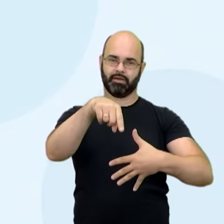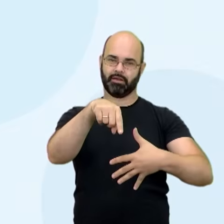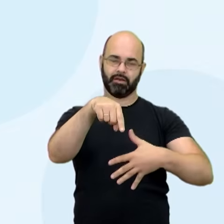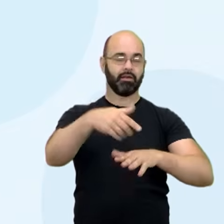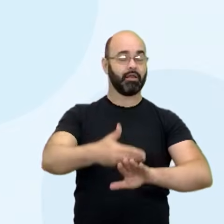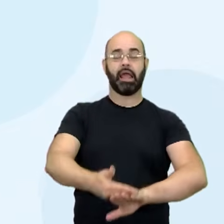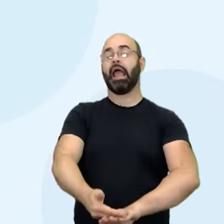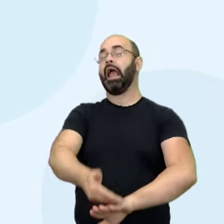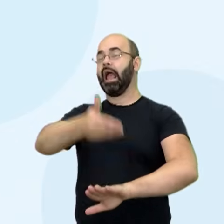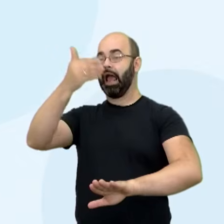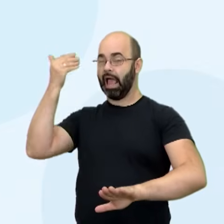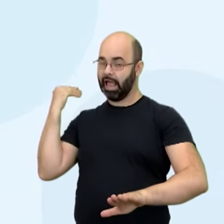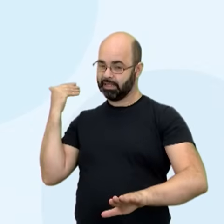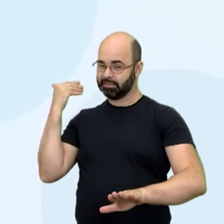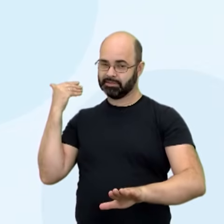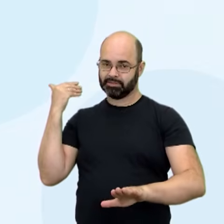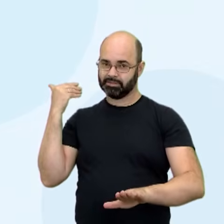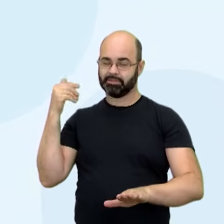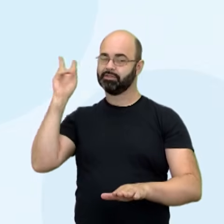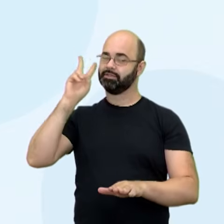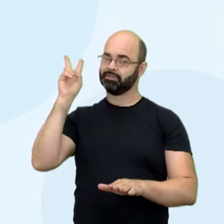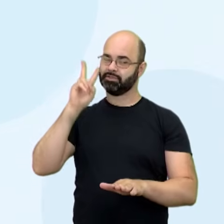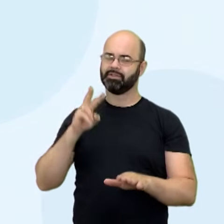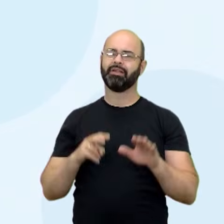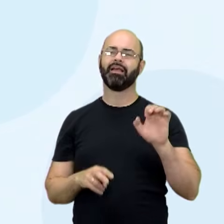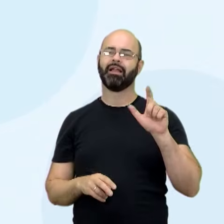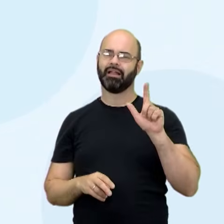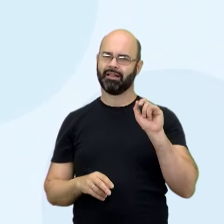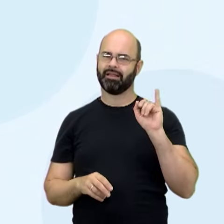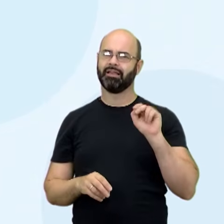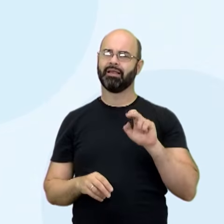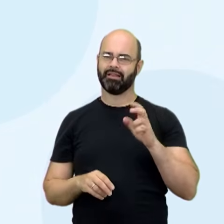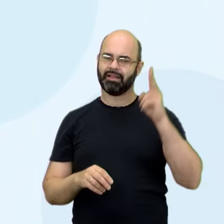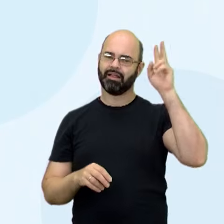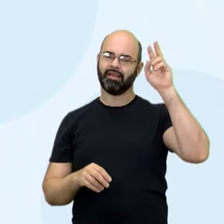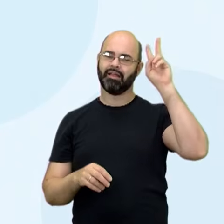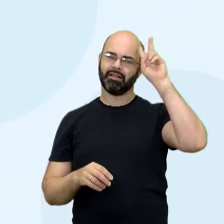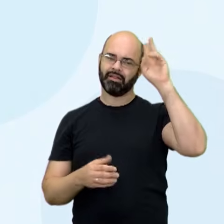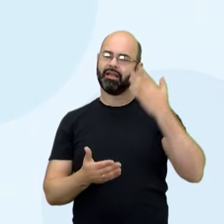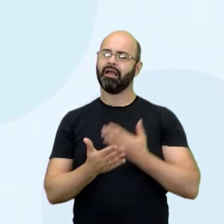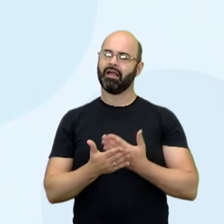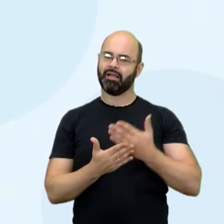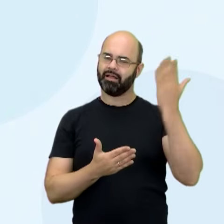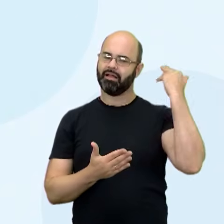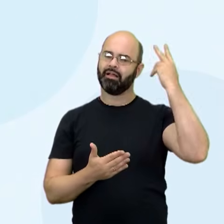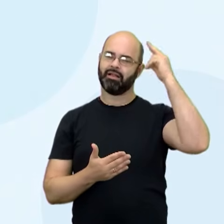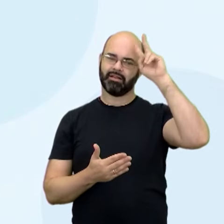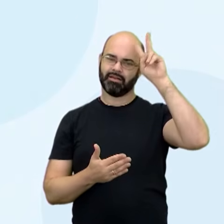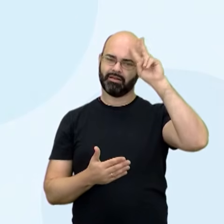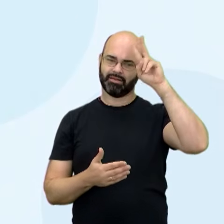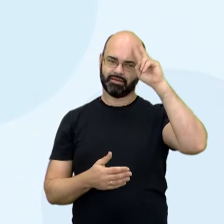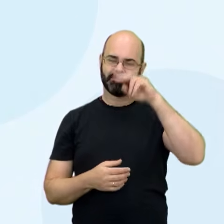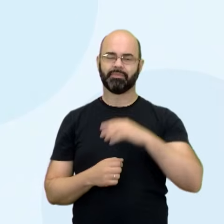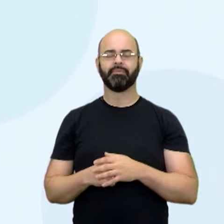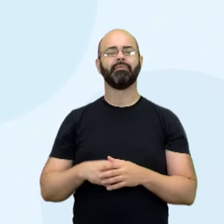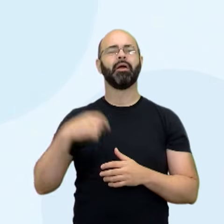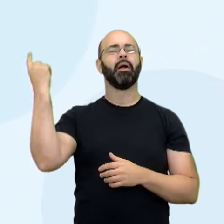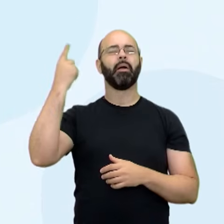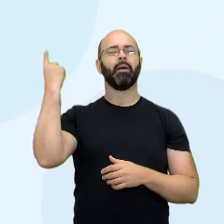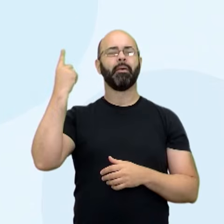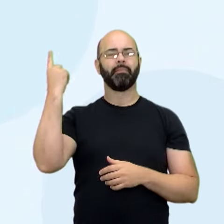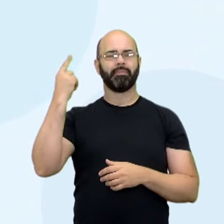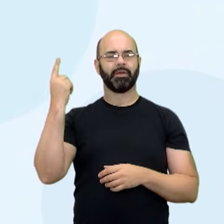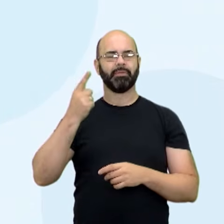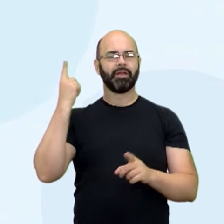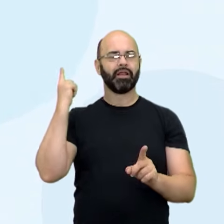história anterior. E aí, Elaine, eu acho que a Elaine lembra dessas aulas aqui, ó. O primeiro hominídeo encontrado, né,